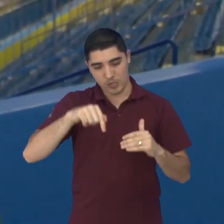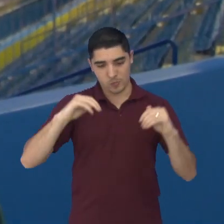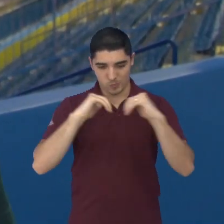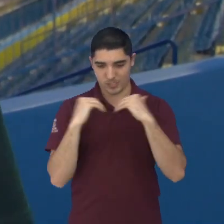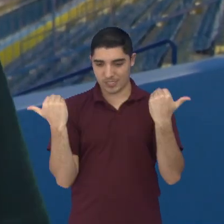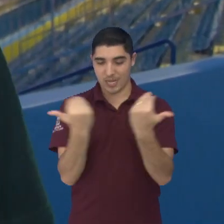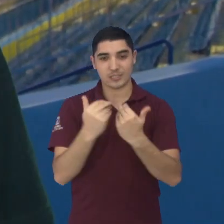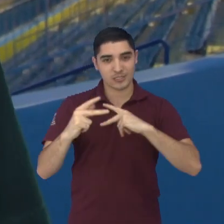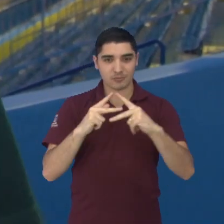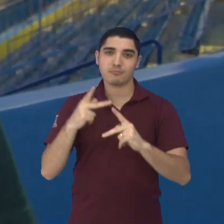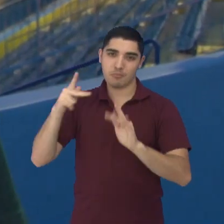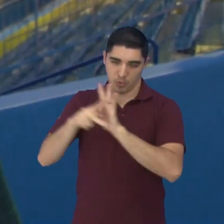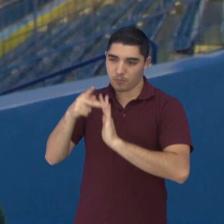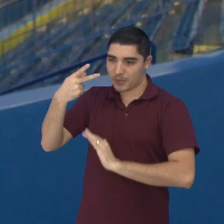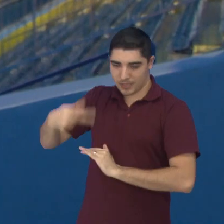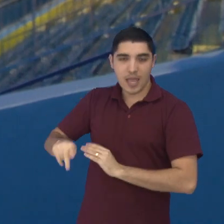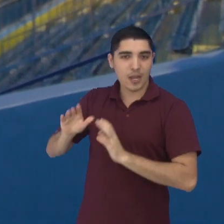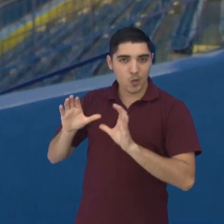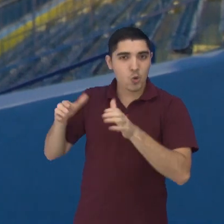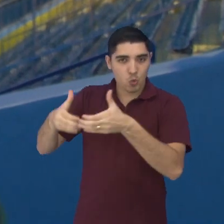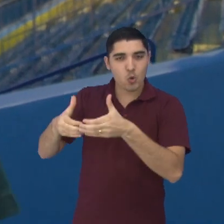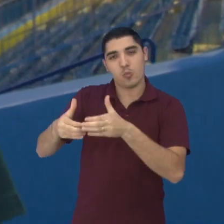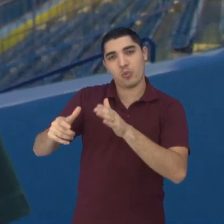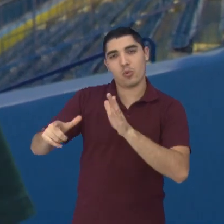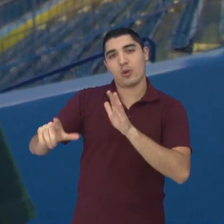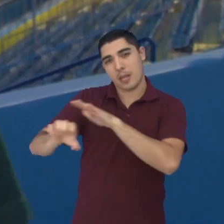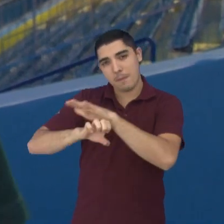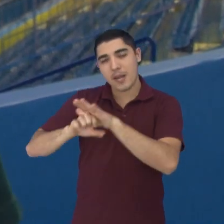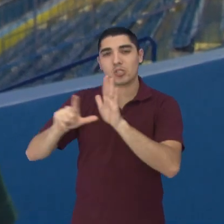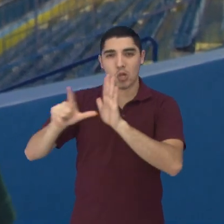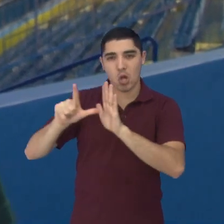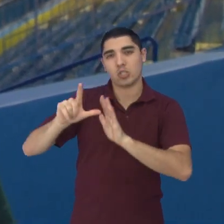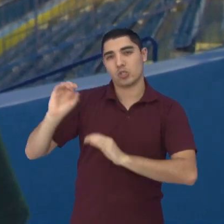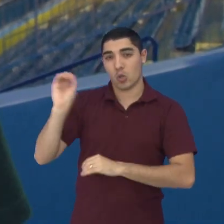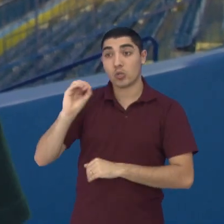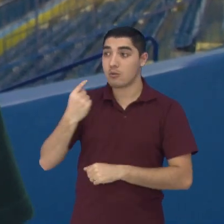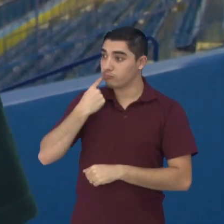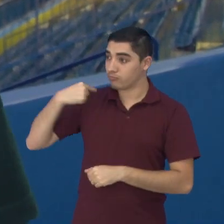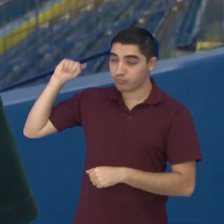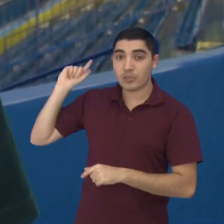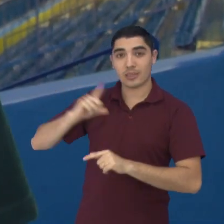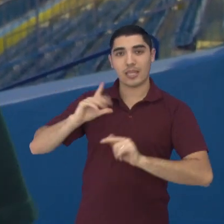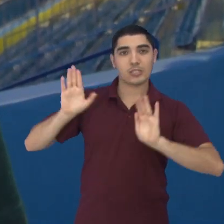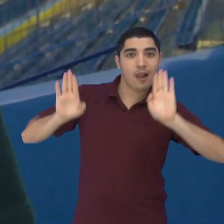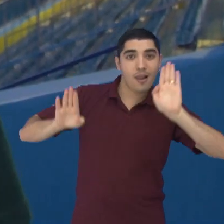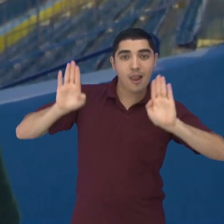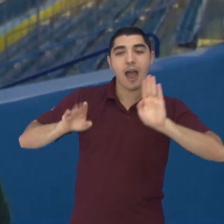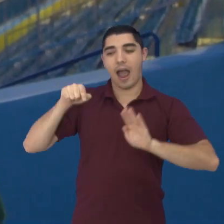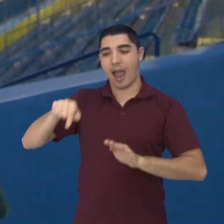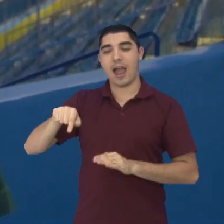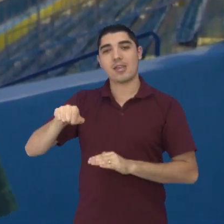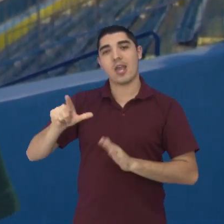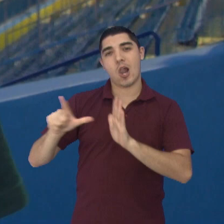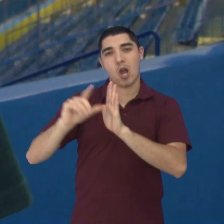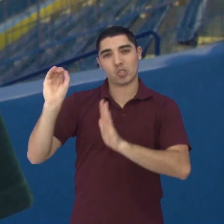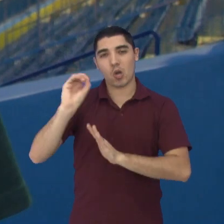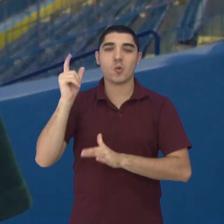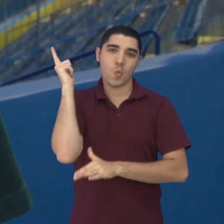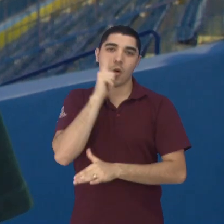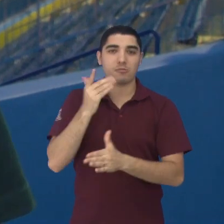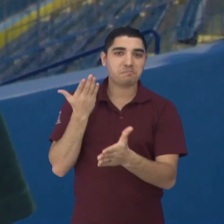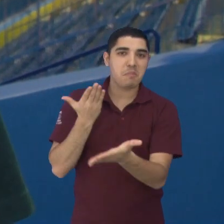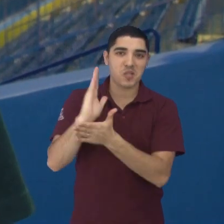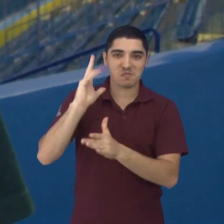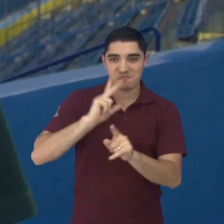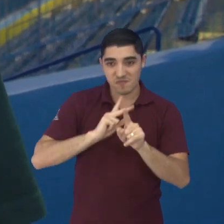Martins Pereira é do Grupo Oscar, né? Teve essa licitação na última semana e o Grupo Oscar aí agora tem essa concessão do estádio Martins